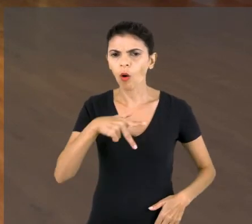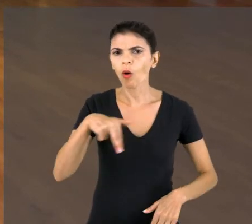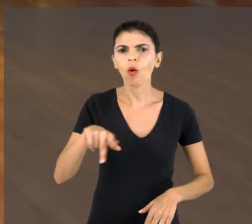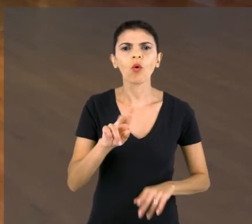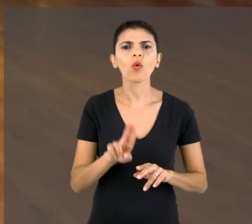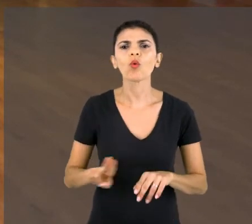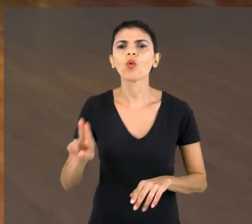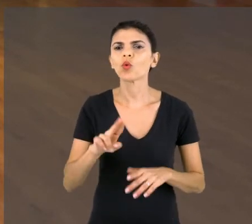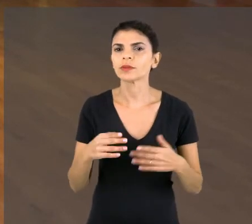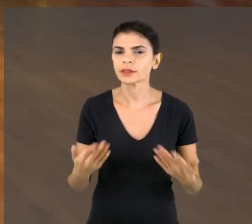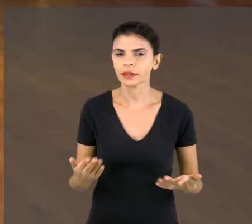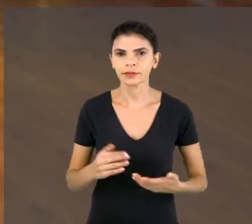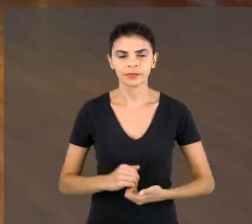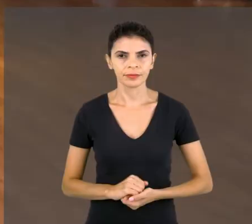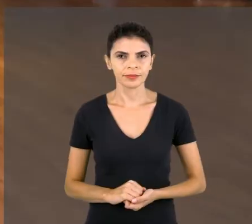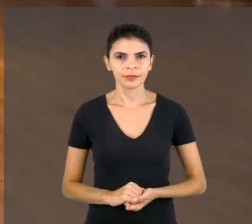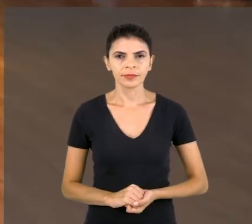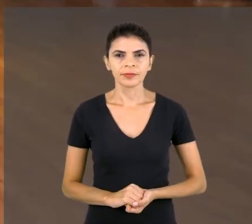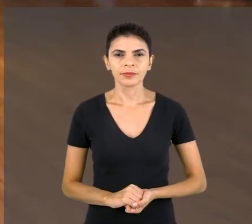usar.